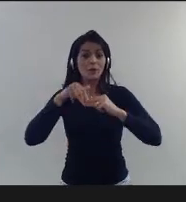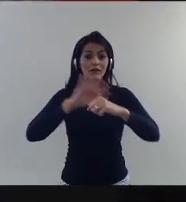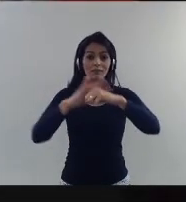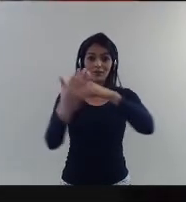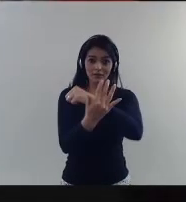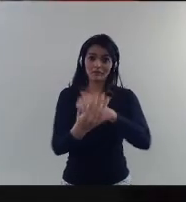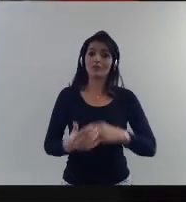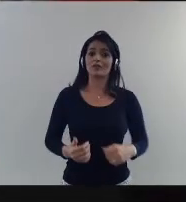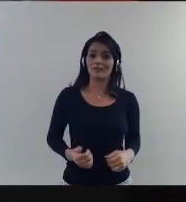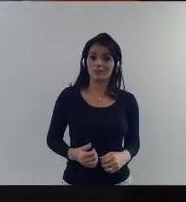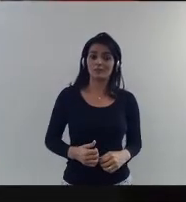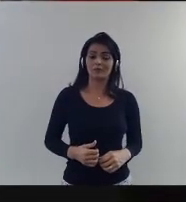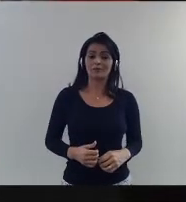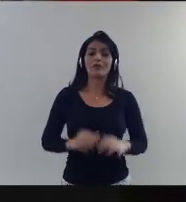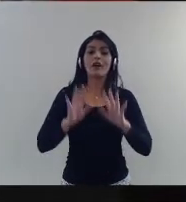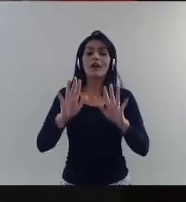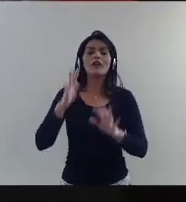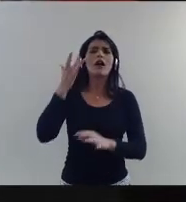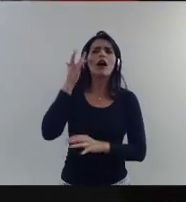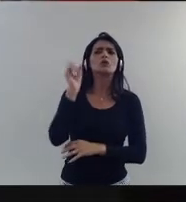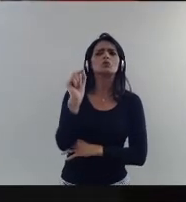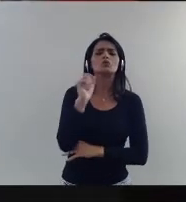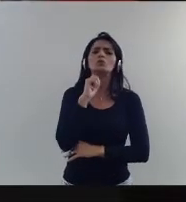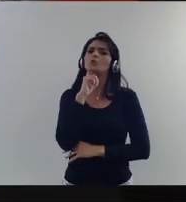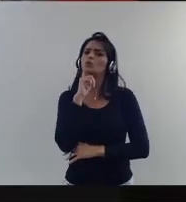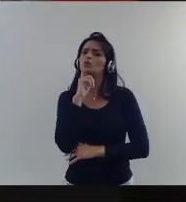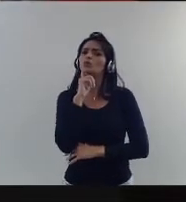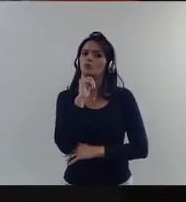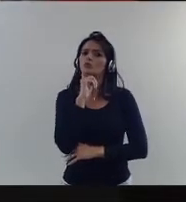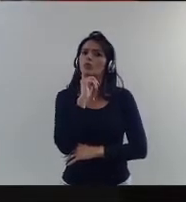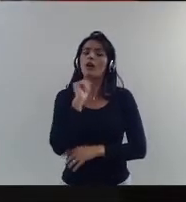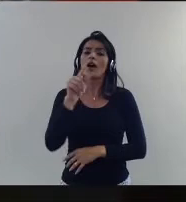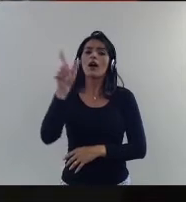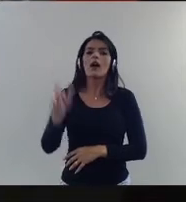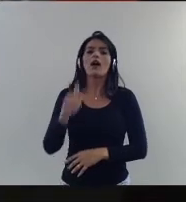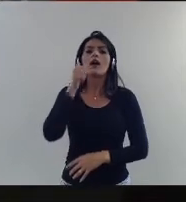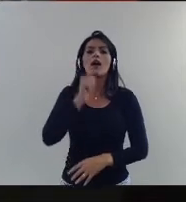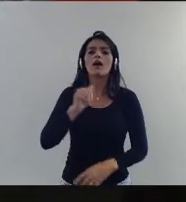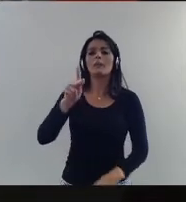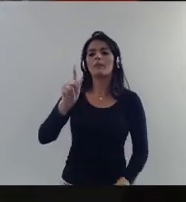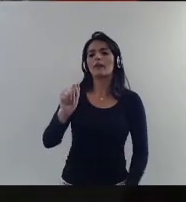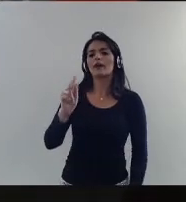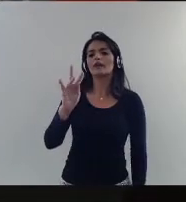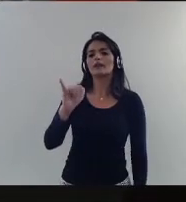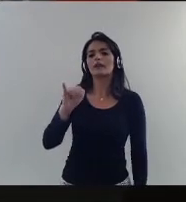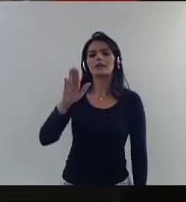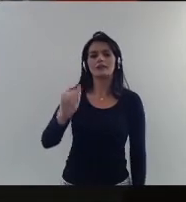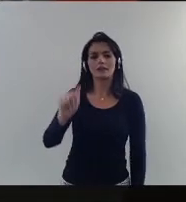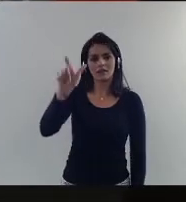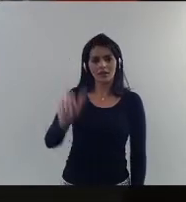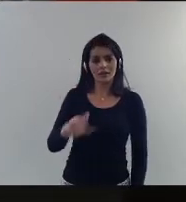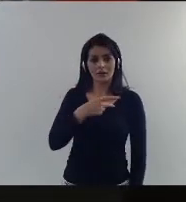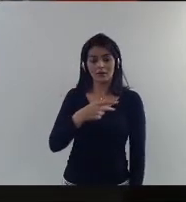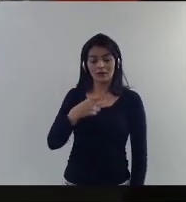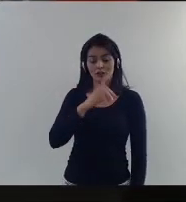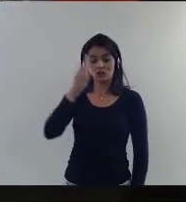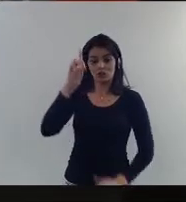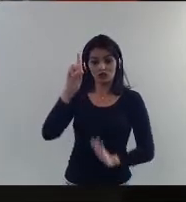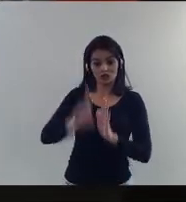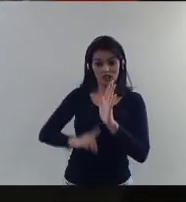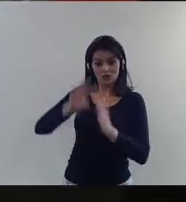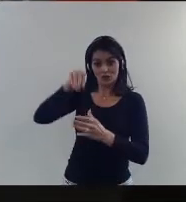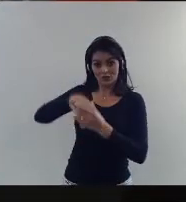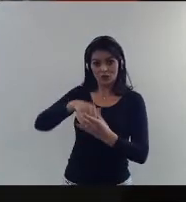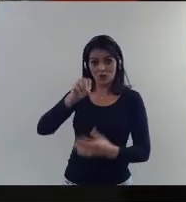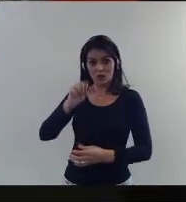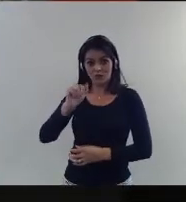da pandemia. E aí eu acho, e aí como a doutora Patrícia, enquanto dirigente da OAB, né, que a